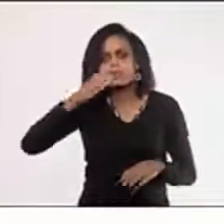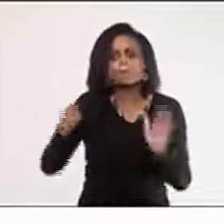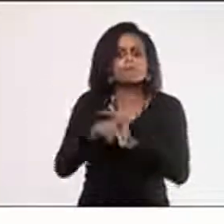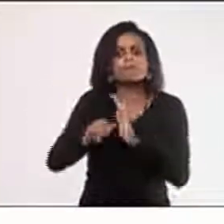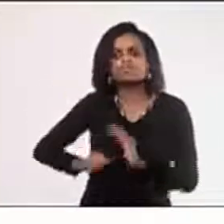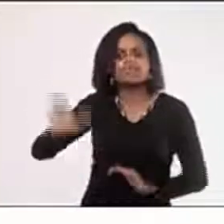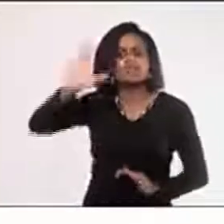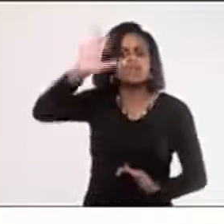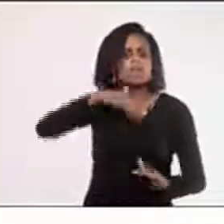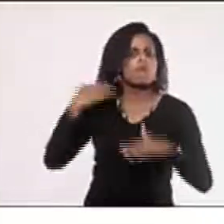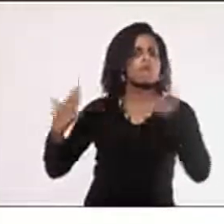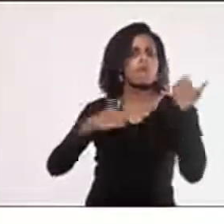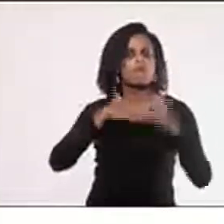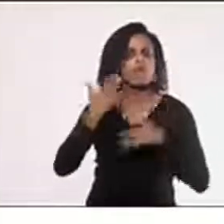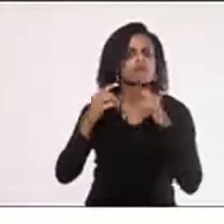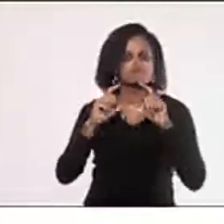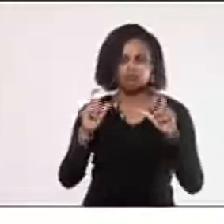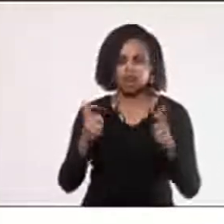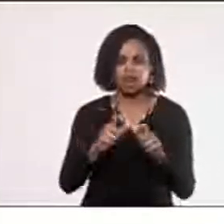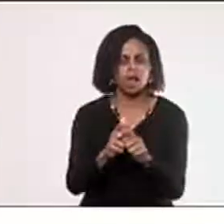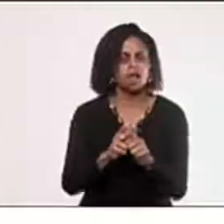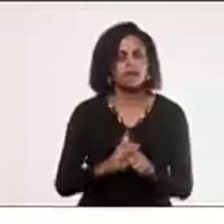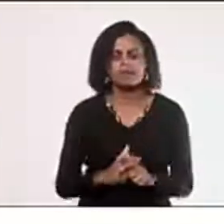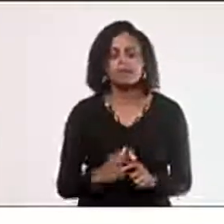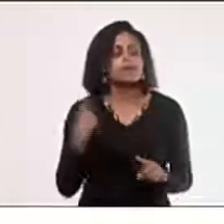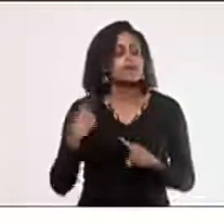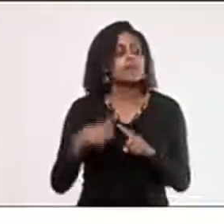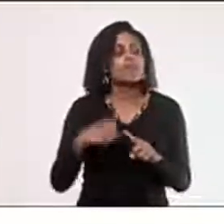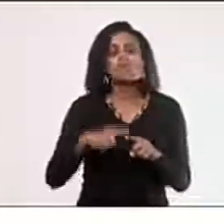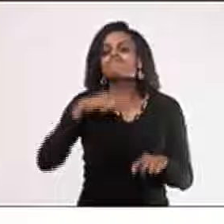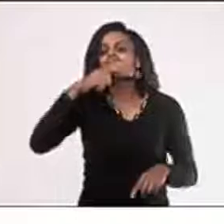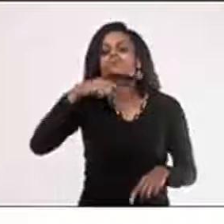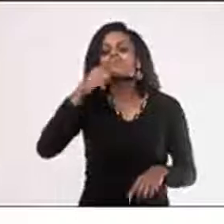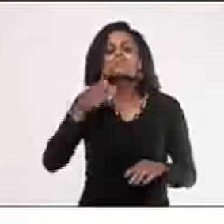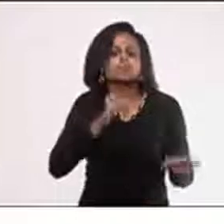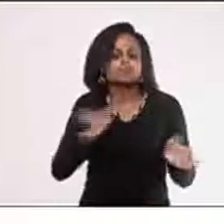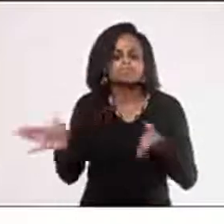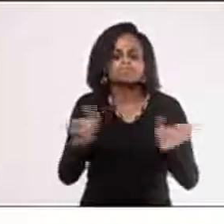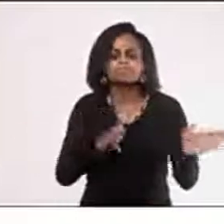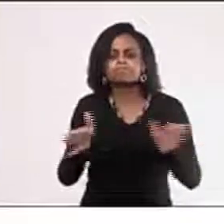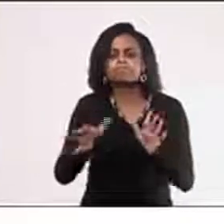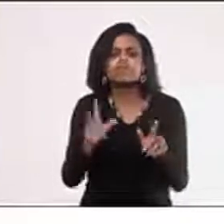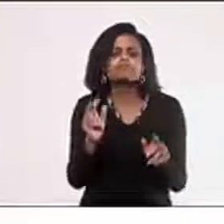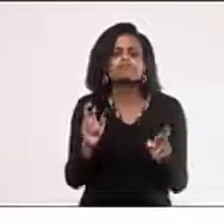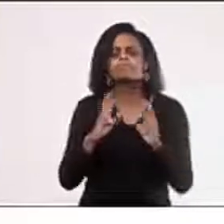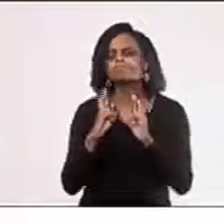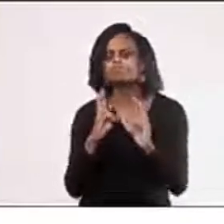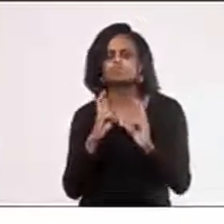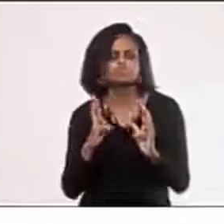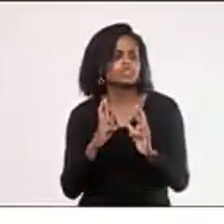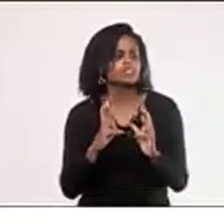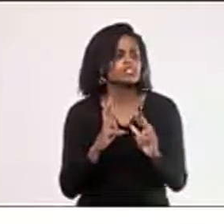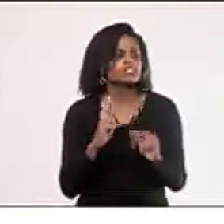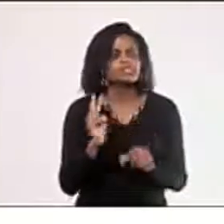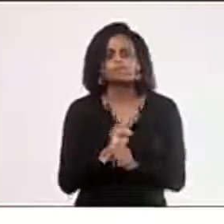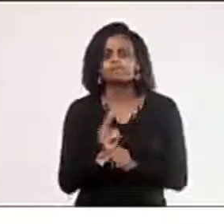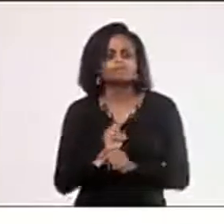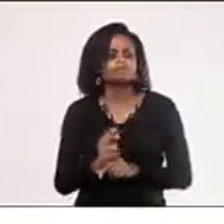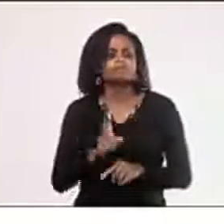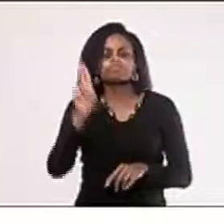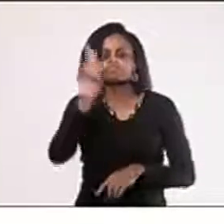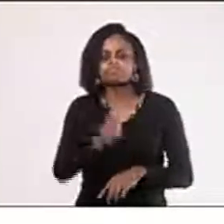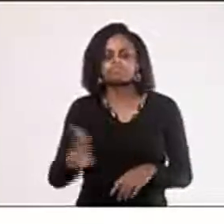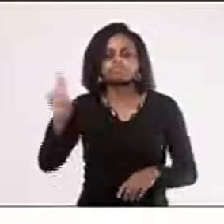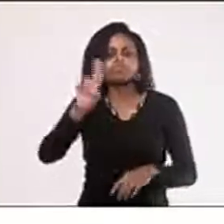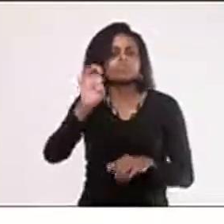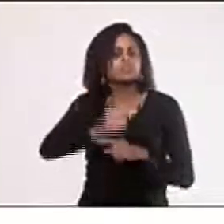está morrendo. E está morrendo porque não consegue acessar uma perspectiva, não consegue acessar uma